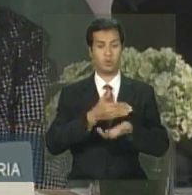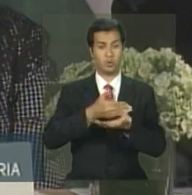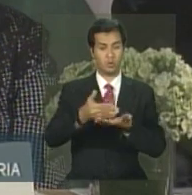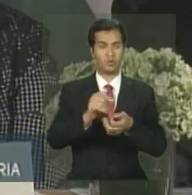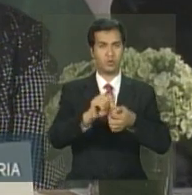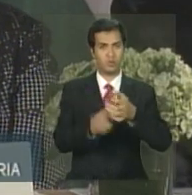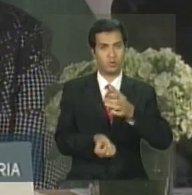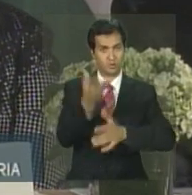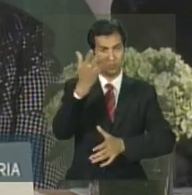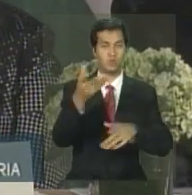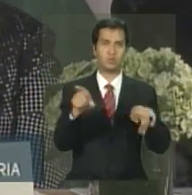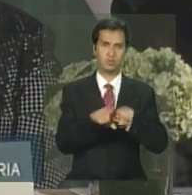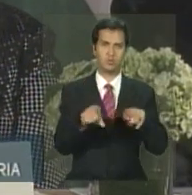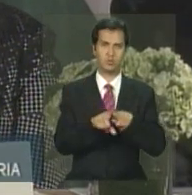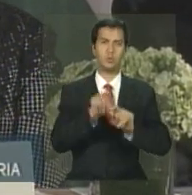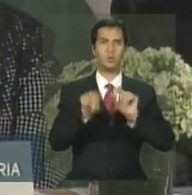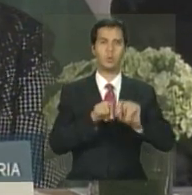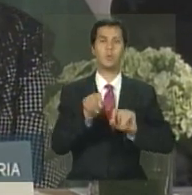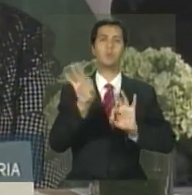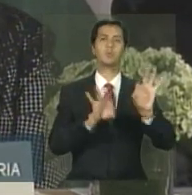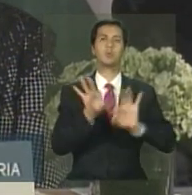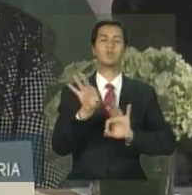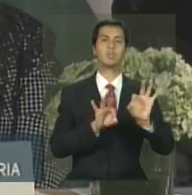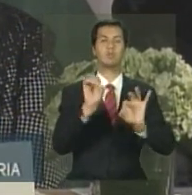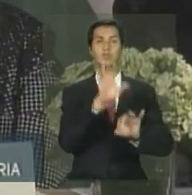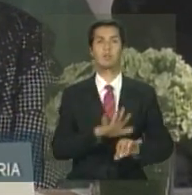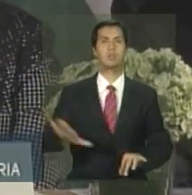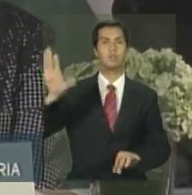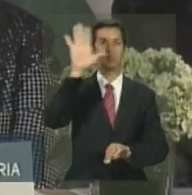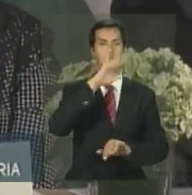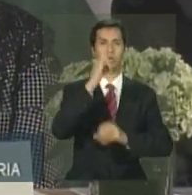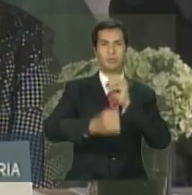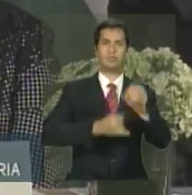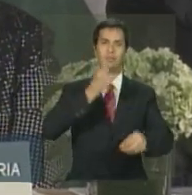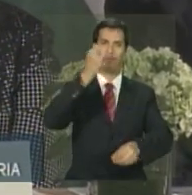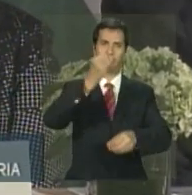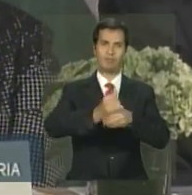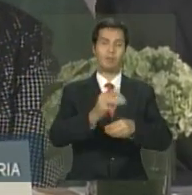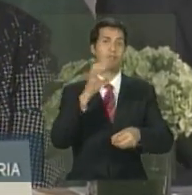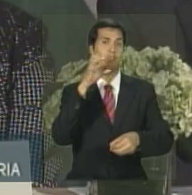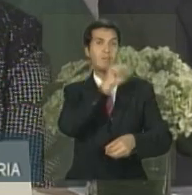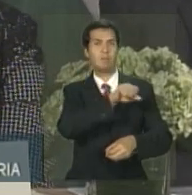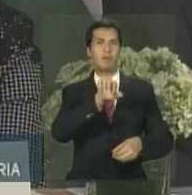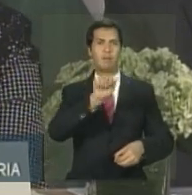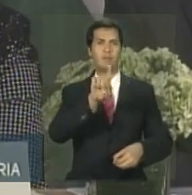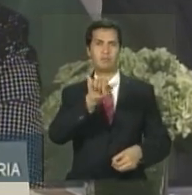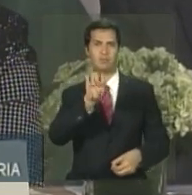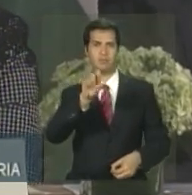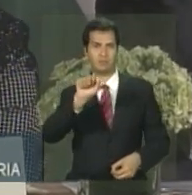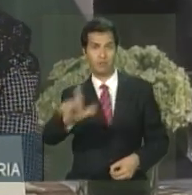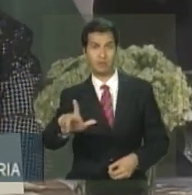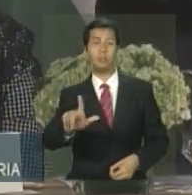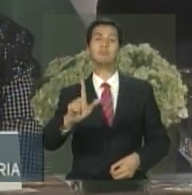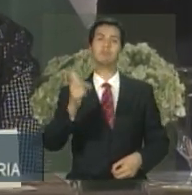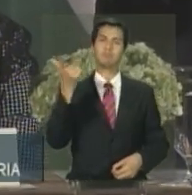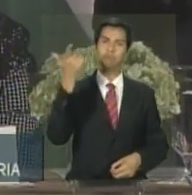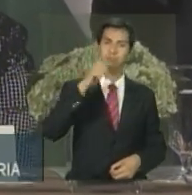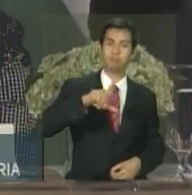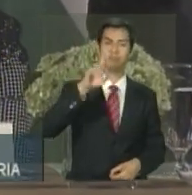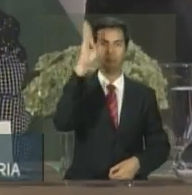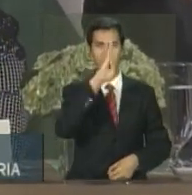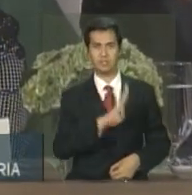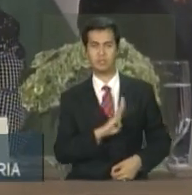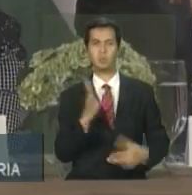meu governo, o Programa Nacional de Banda Larga, que solucionará o principal gargalo da inclusão